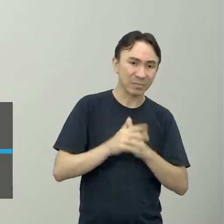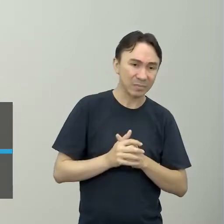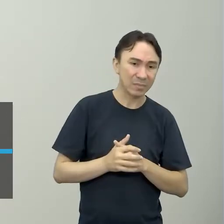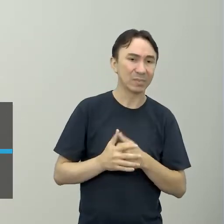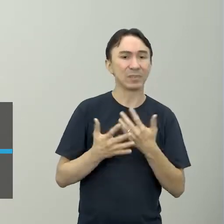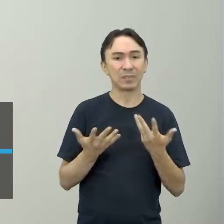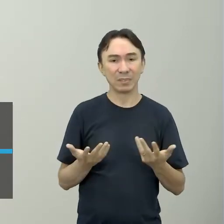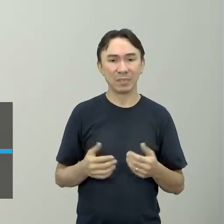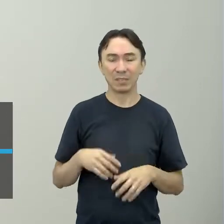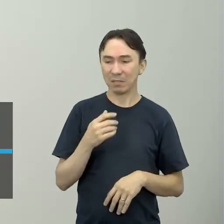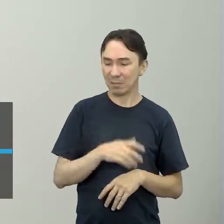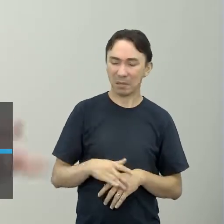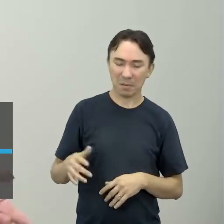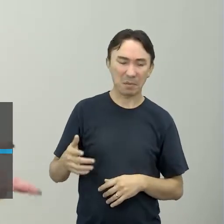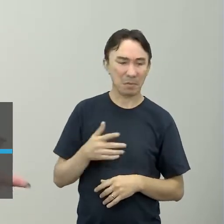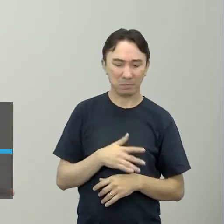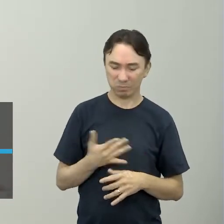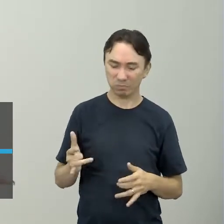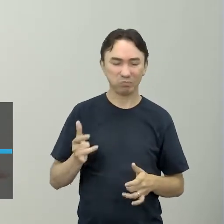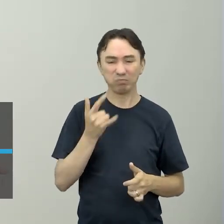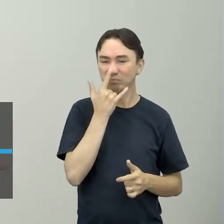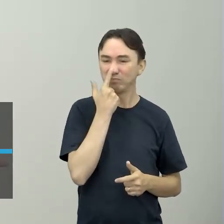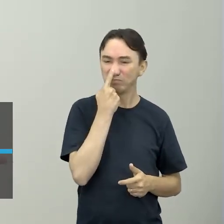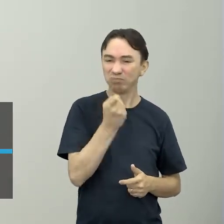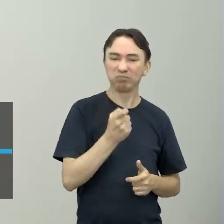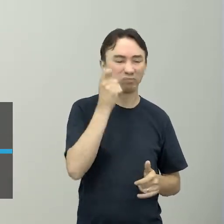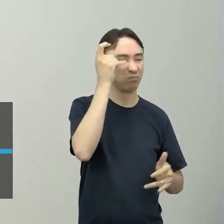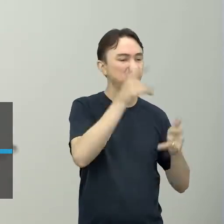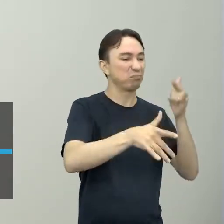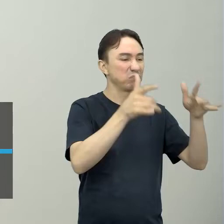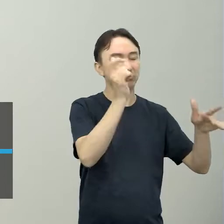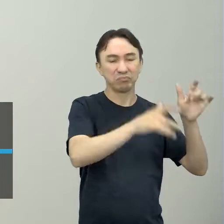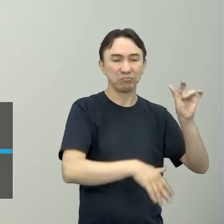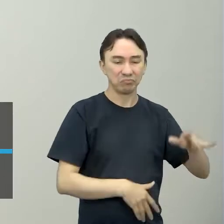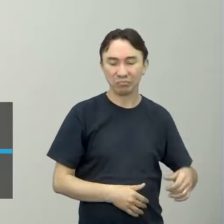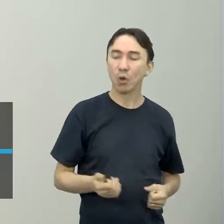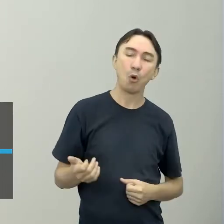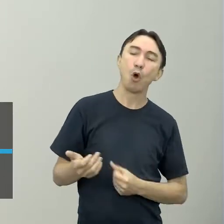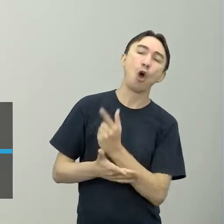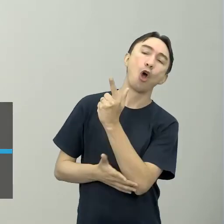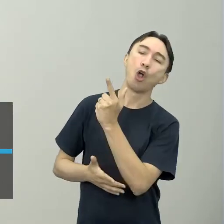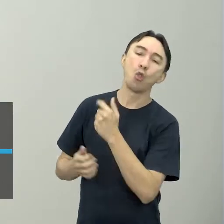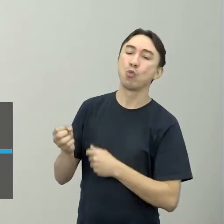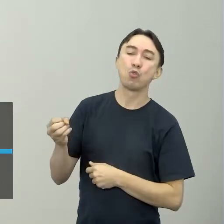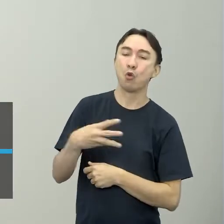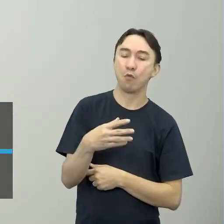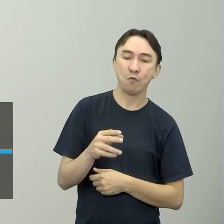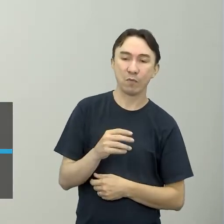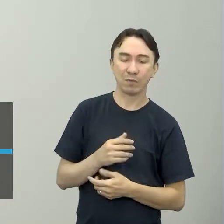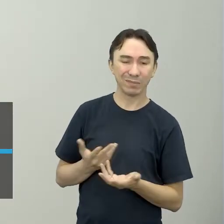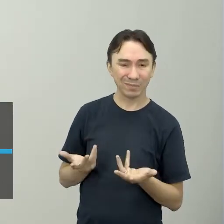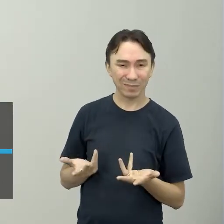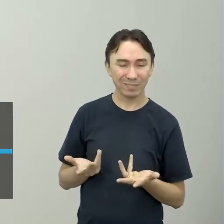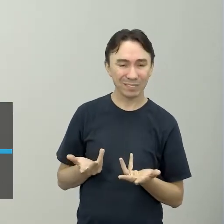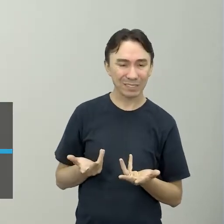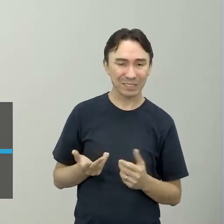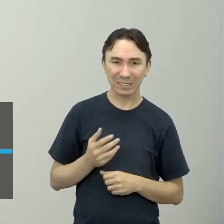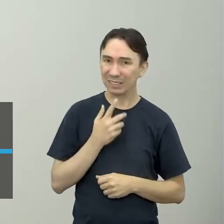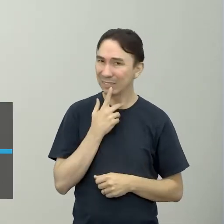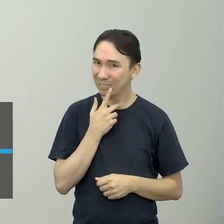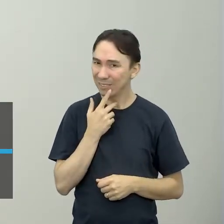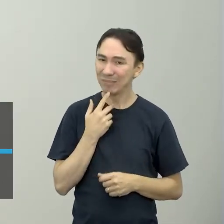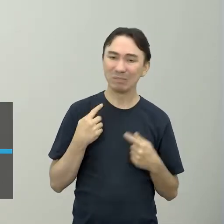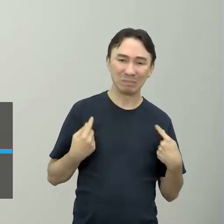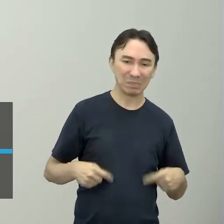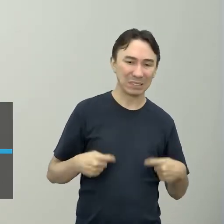sempre pegar aquilo, jogar fora e comprar um novo, né? E o quão isso realmente é algo válido de ser feito e,